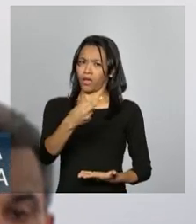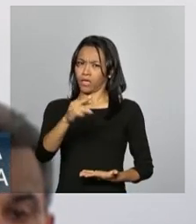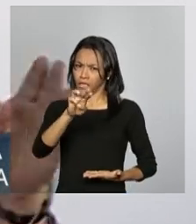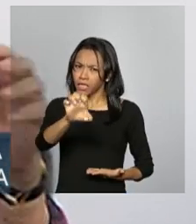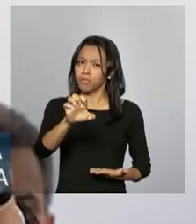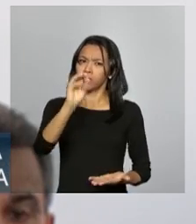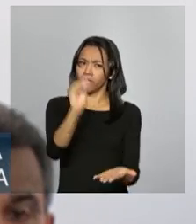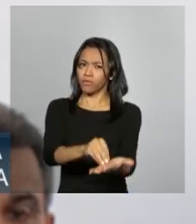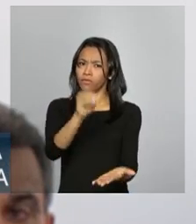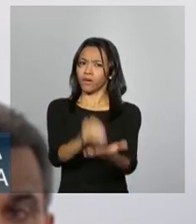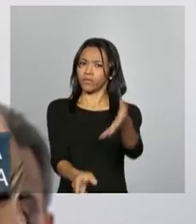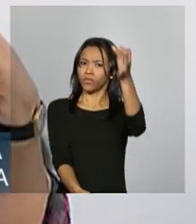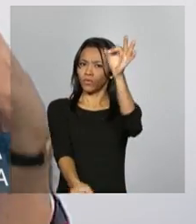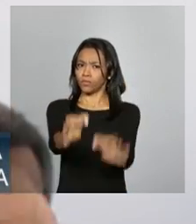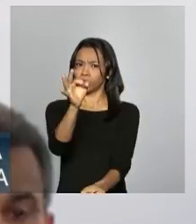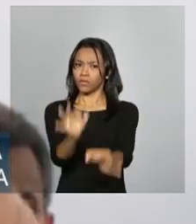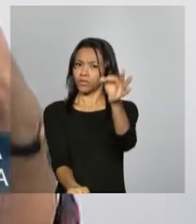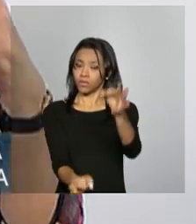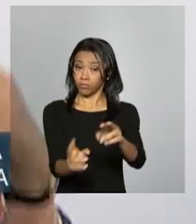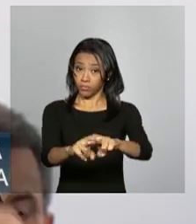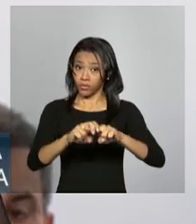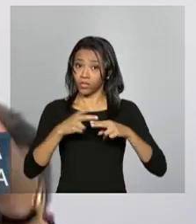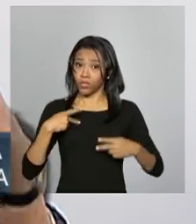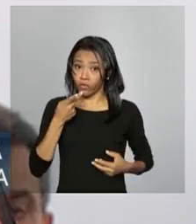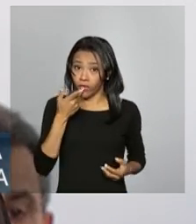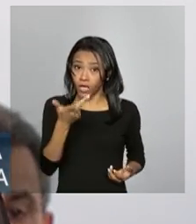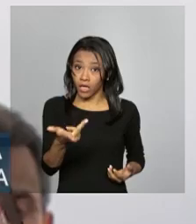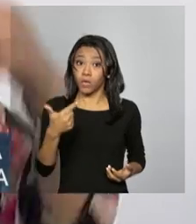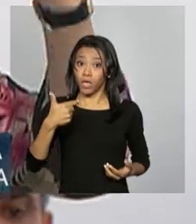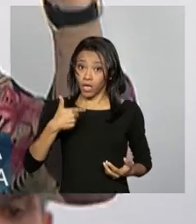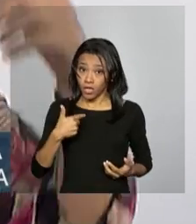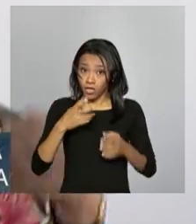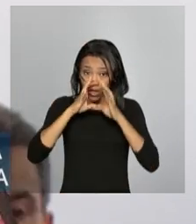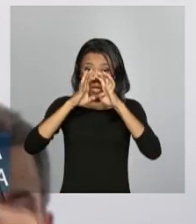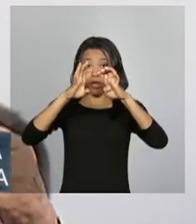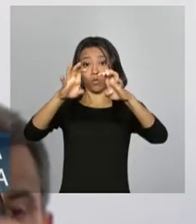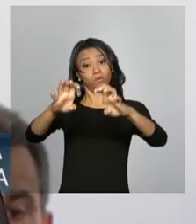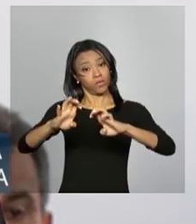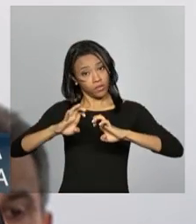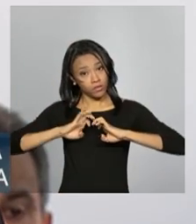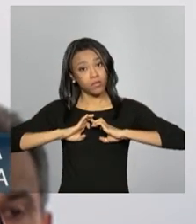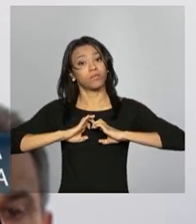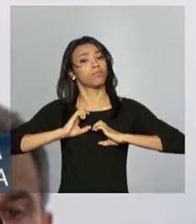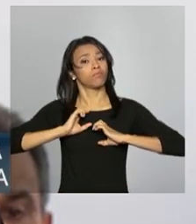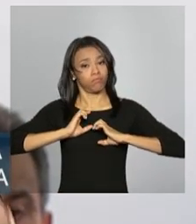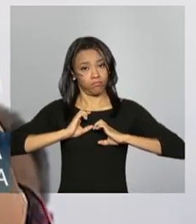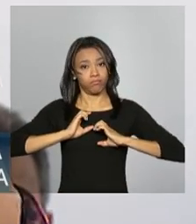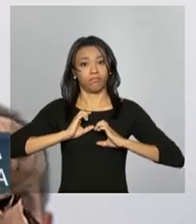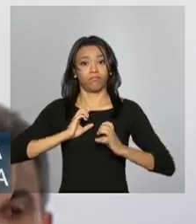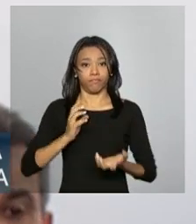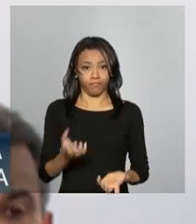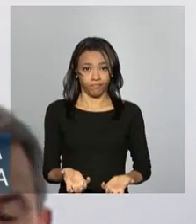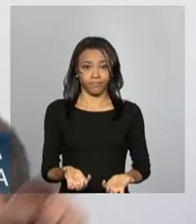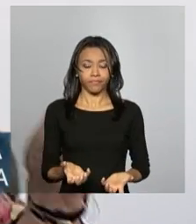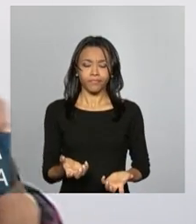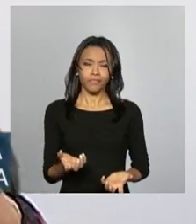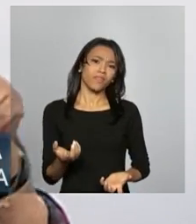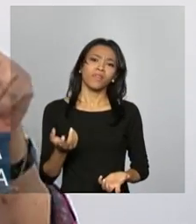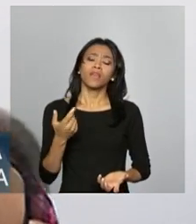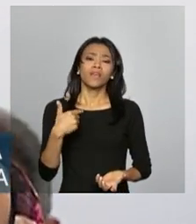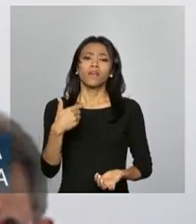Injustiça. Por isso que eu disse, eu estou sendo vítima de uma grande injustiça. Além disso,